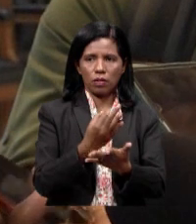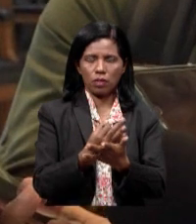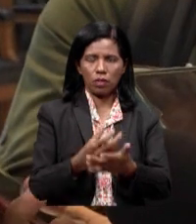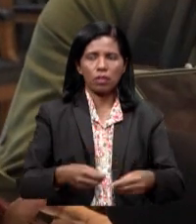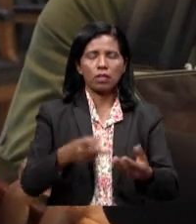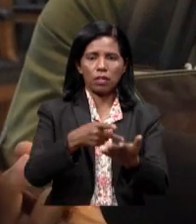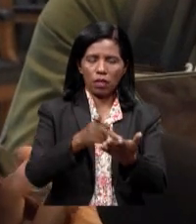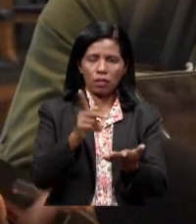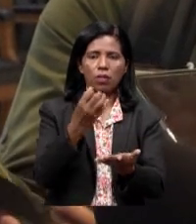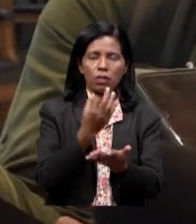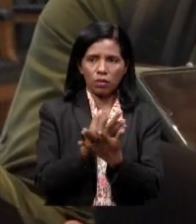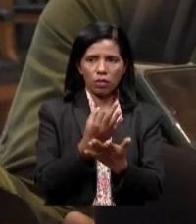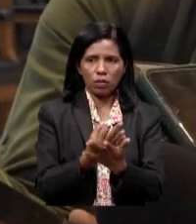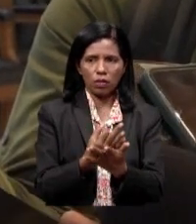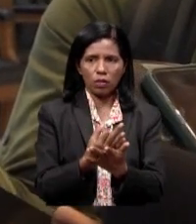fale,